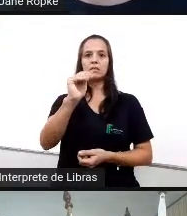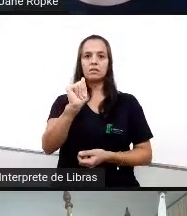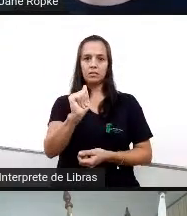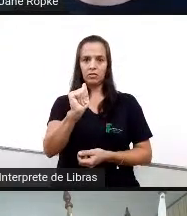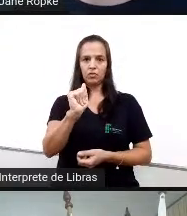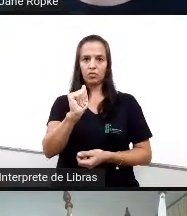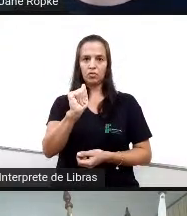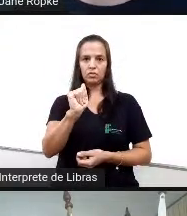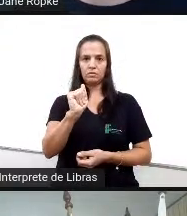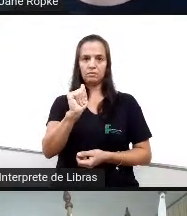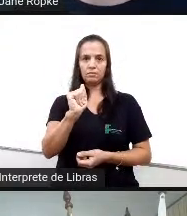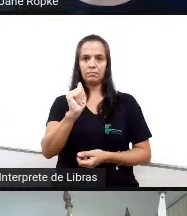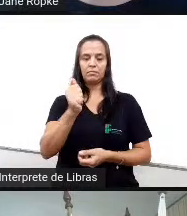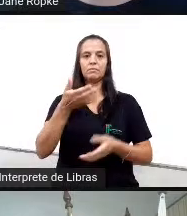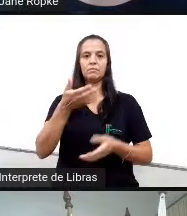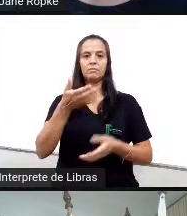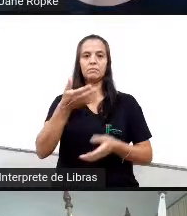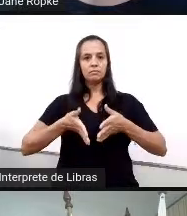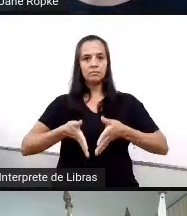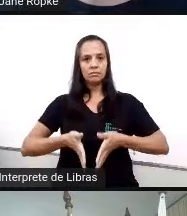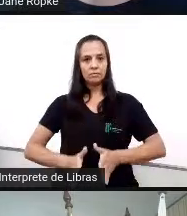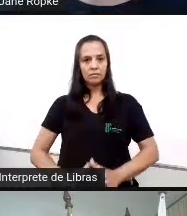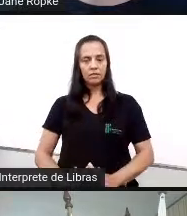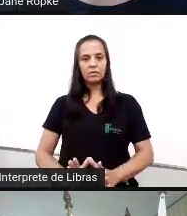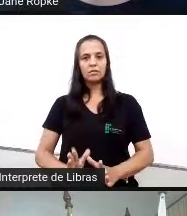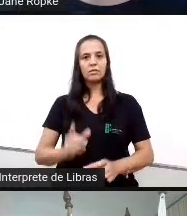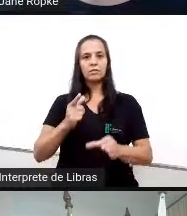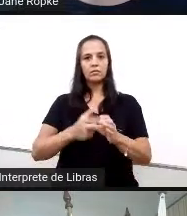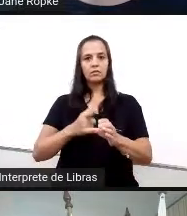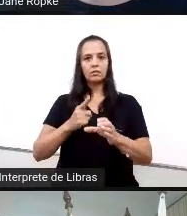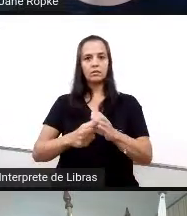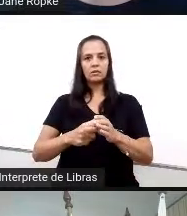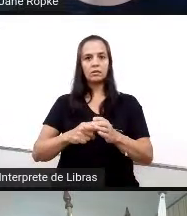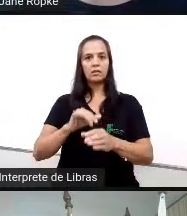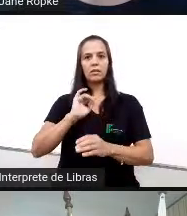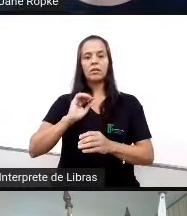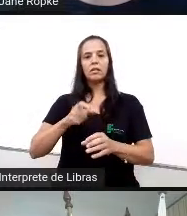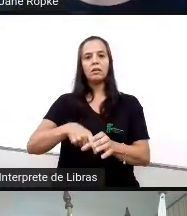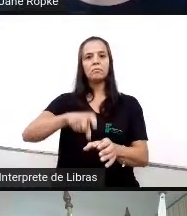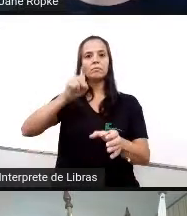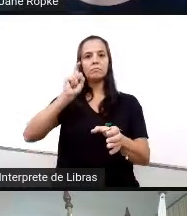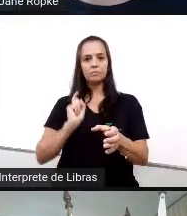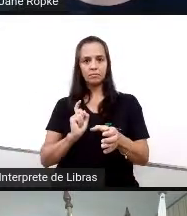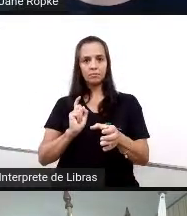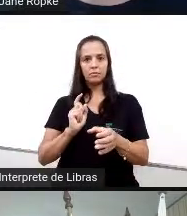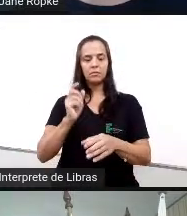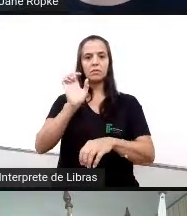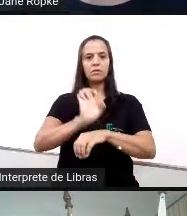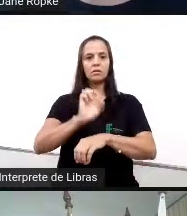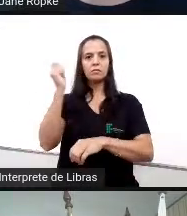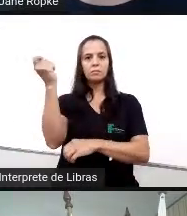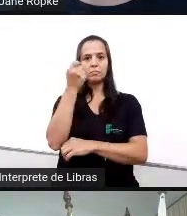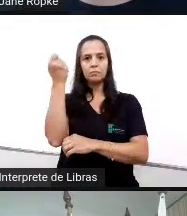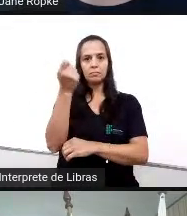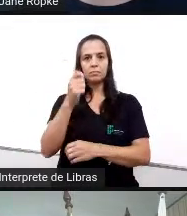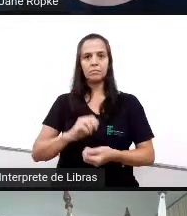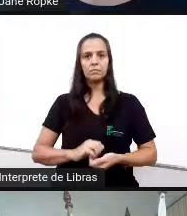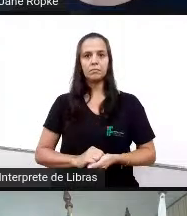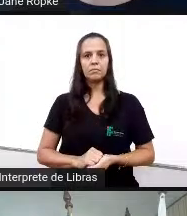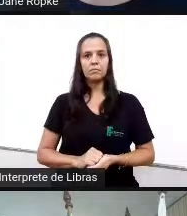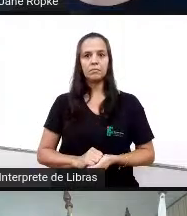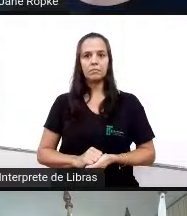Cíntia Raquel Marrom, natural de Independência, Rio Grande do Sul.